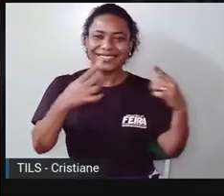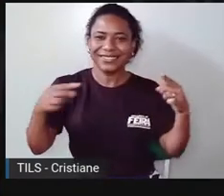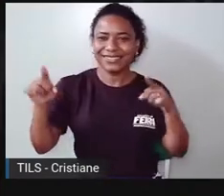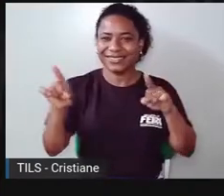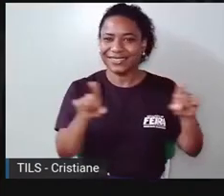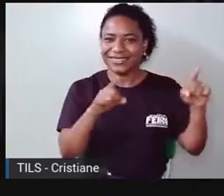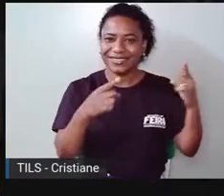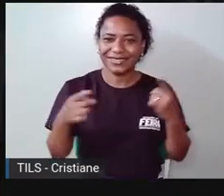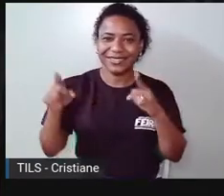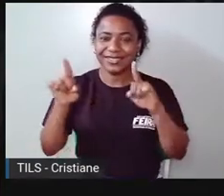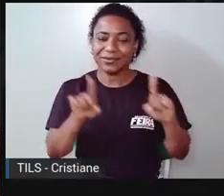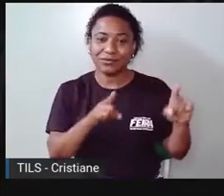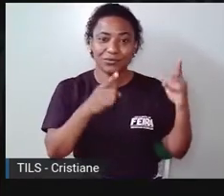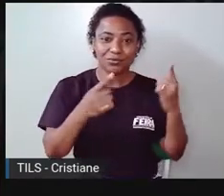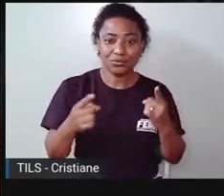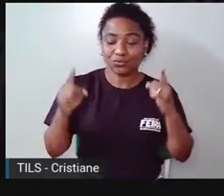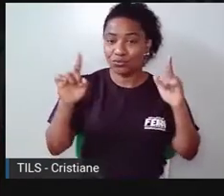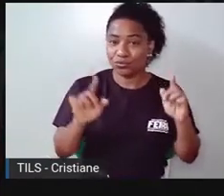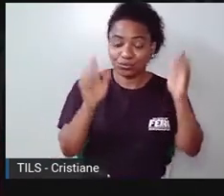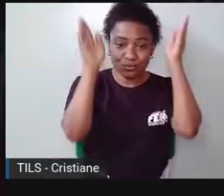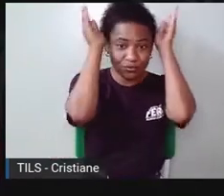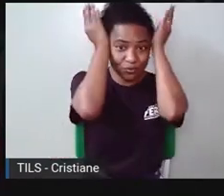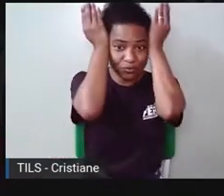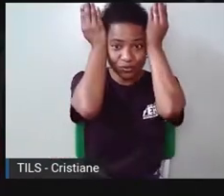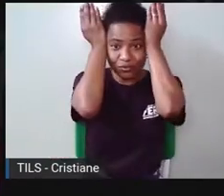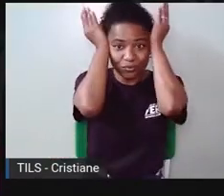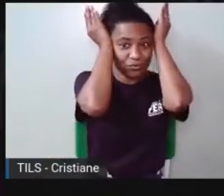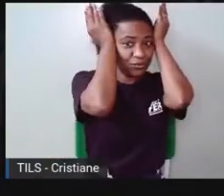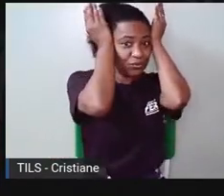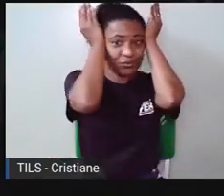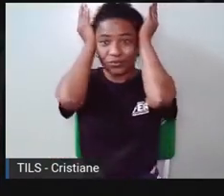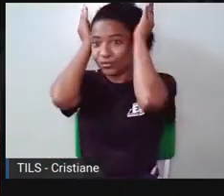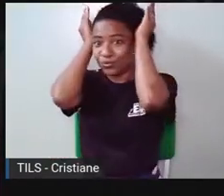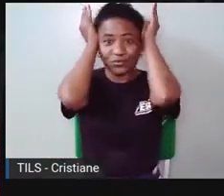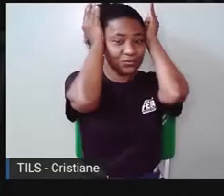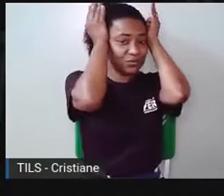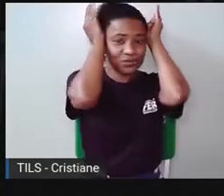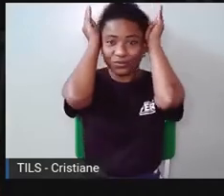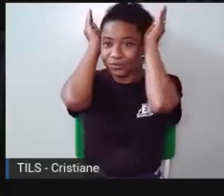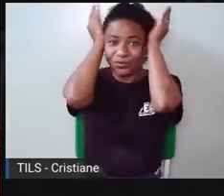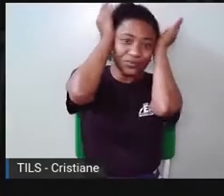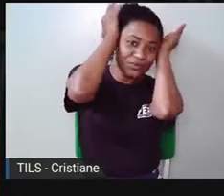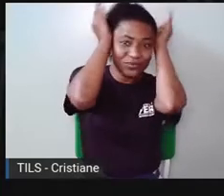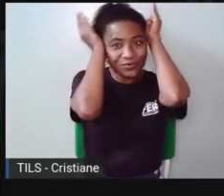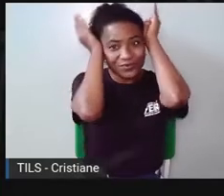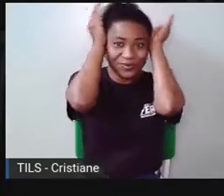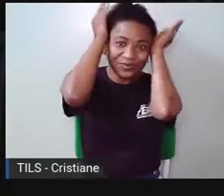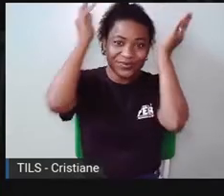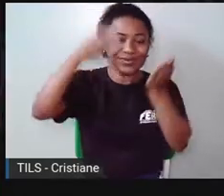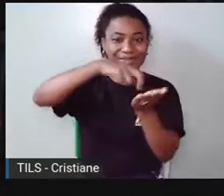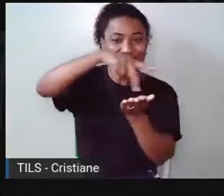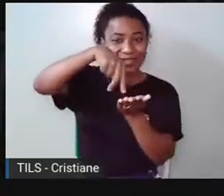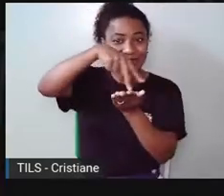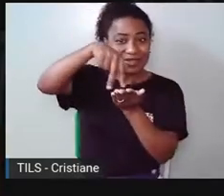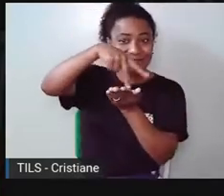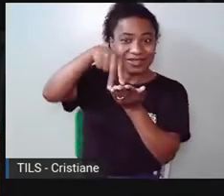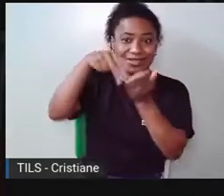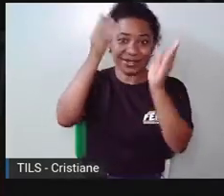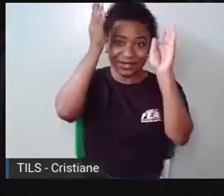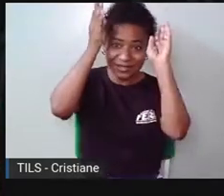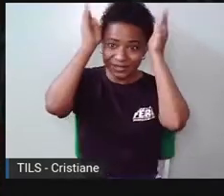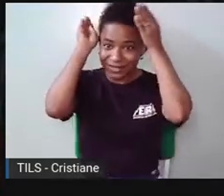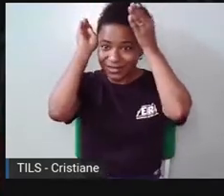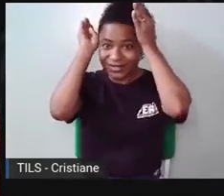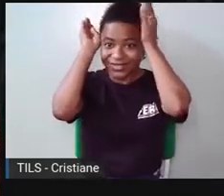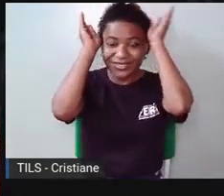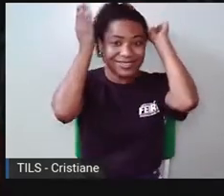Me transformo num ET. E assim eu danço pra você. O tchá, tchá,